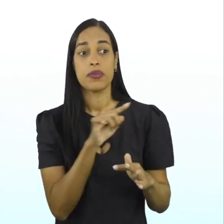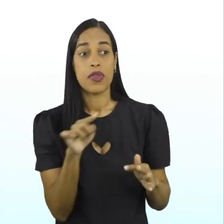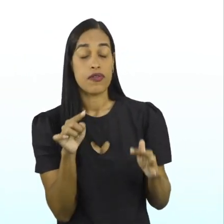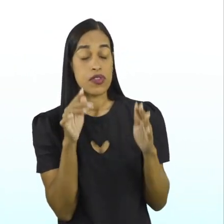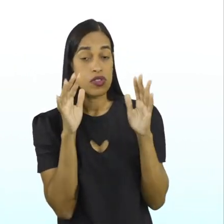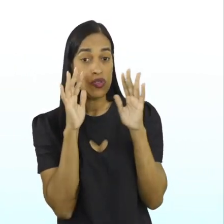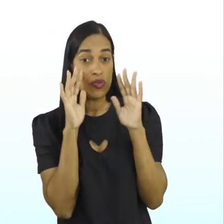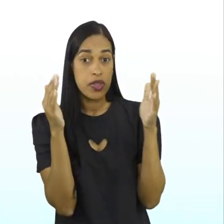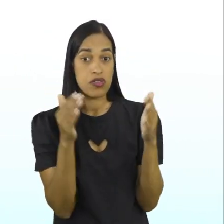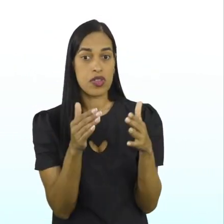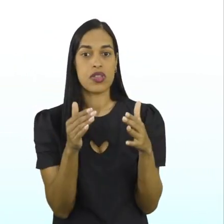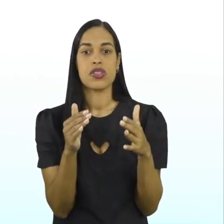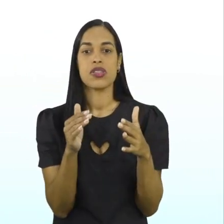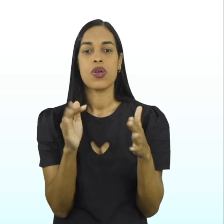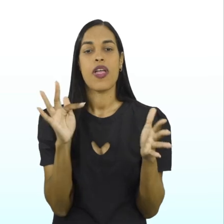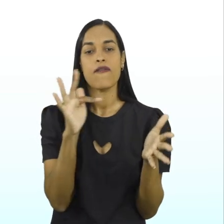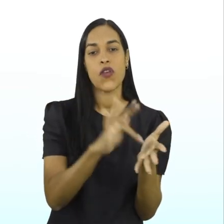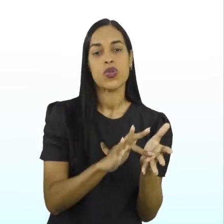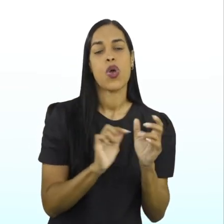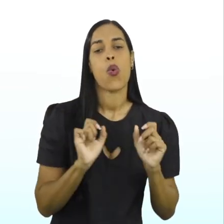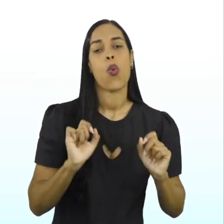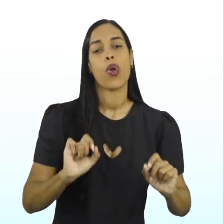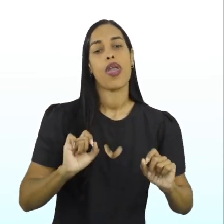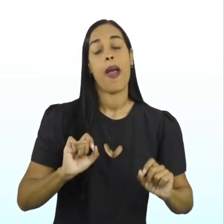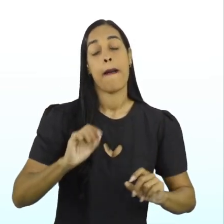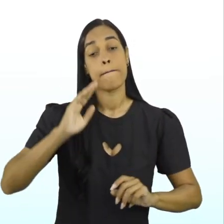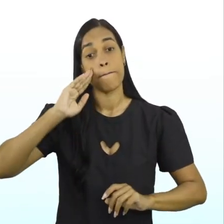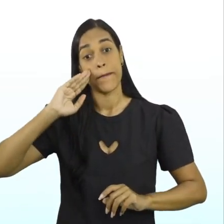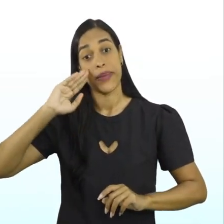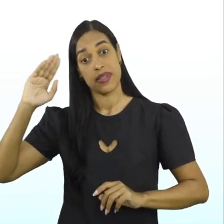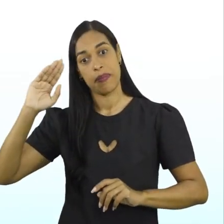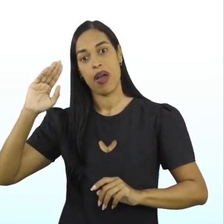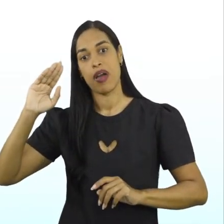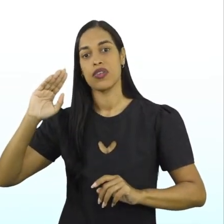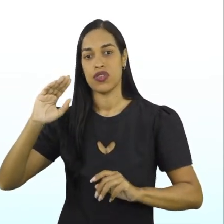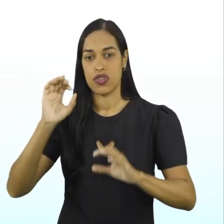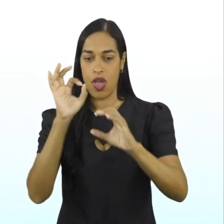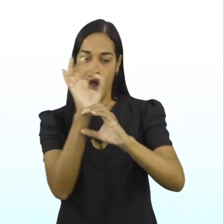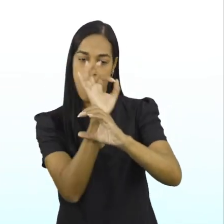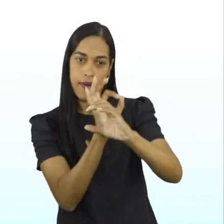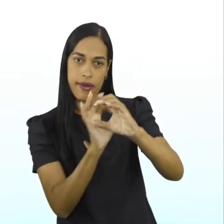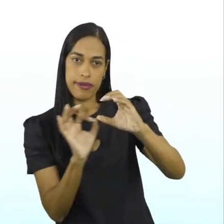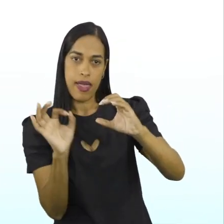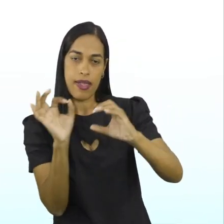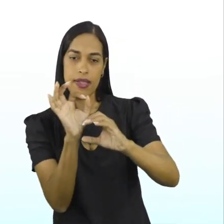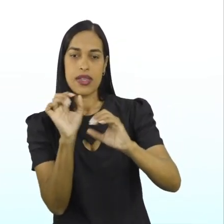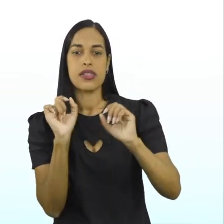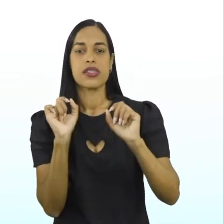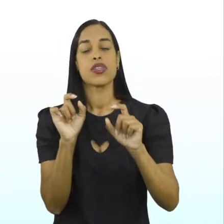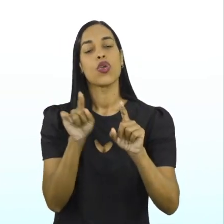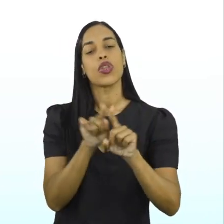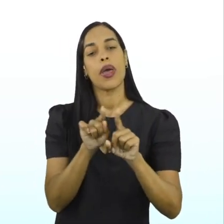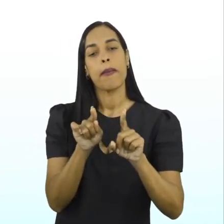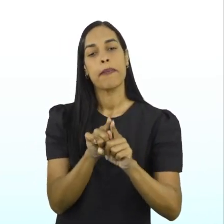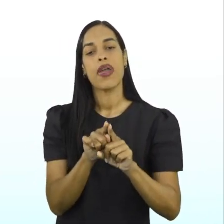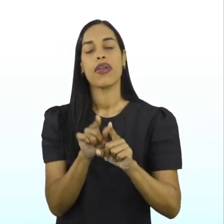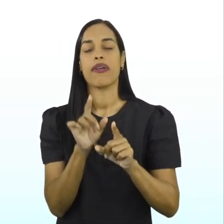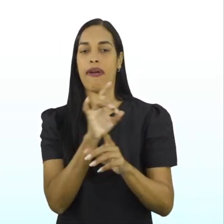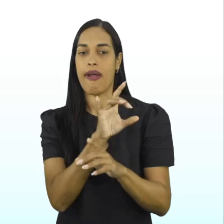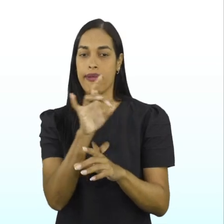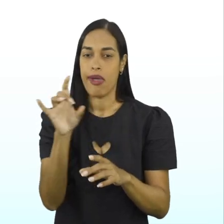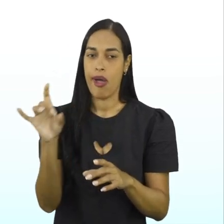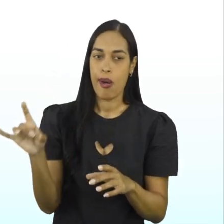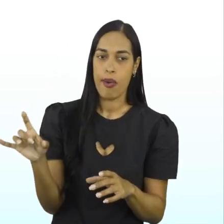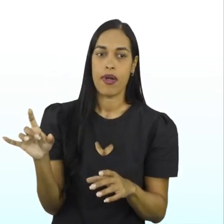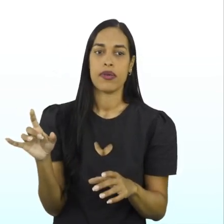que saber as principais organelas e a função. As principais organelas e a função. Porque o que é que acontece? Sabendo as